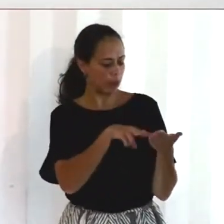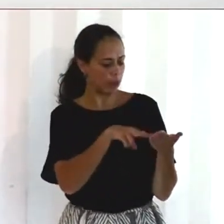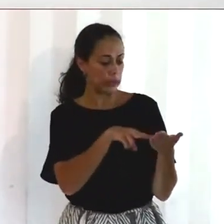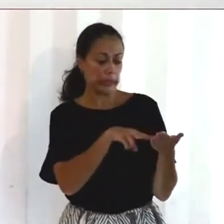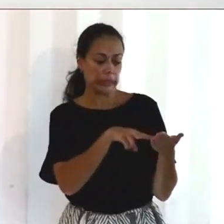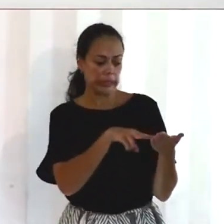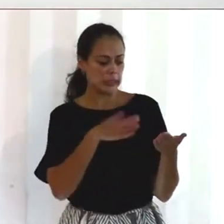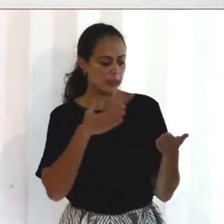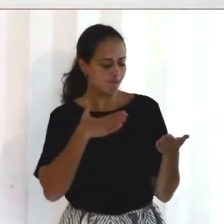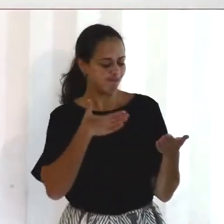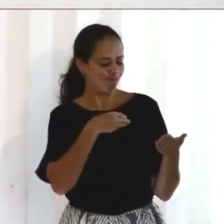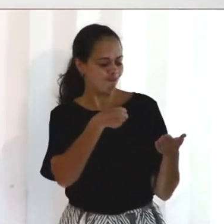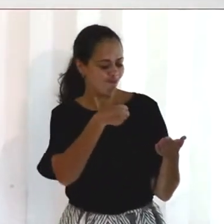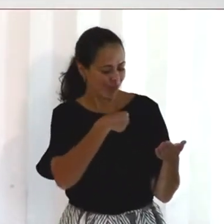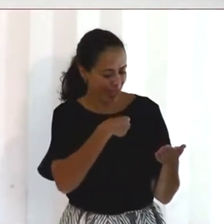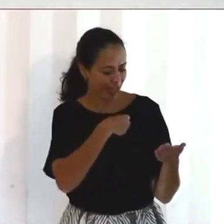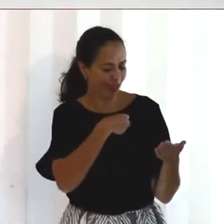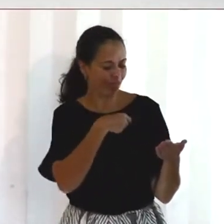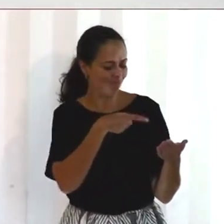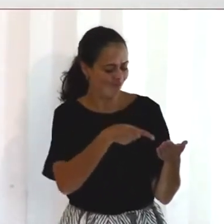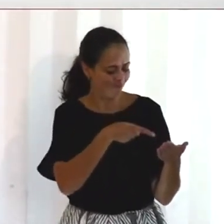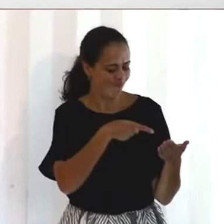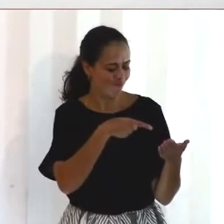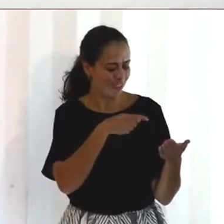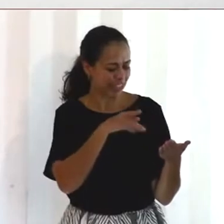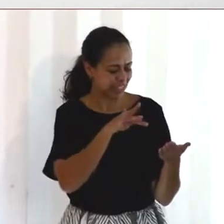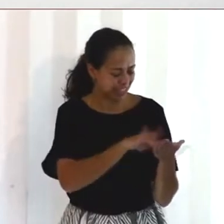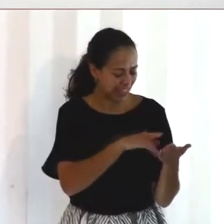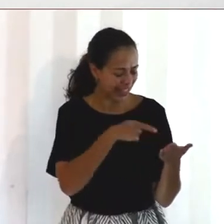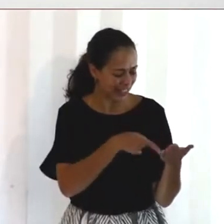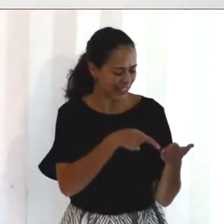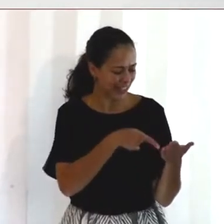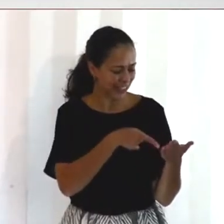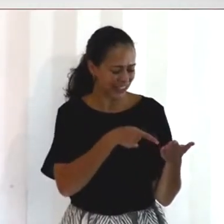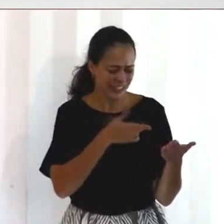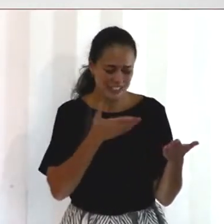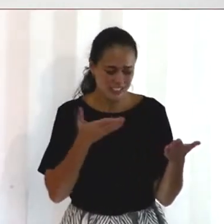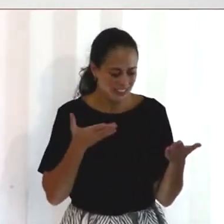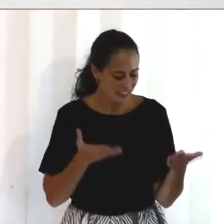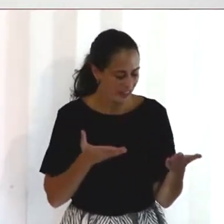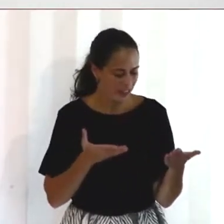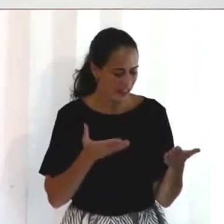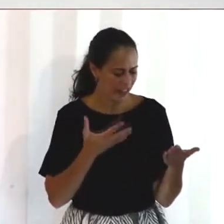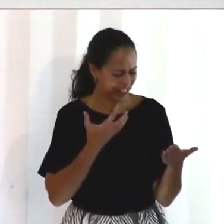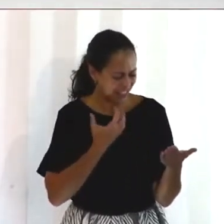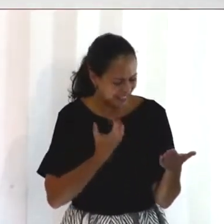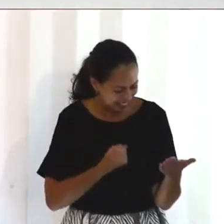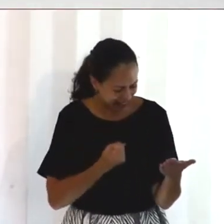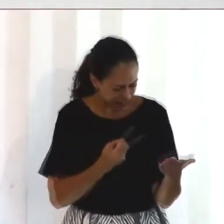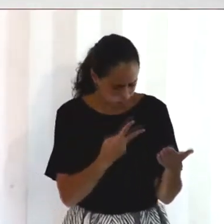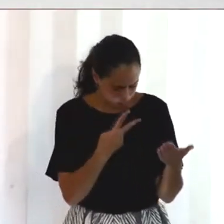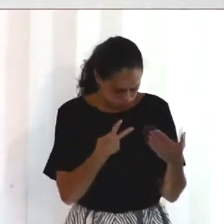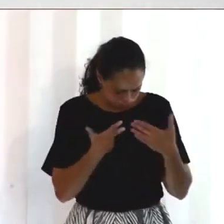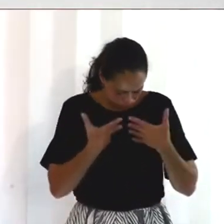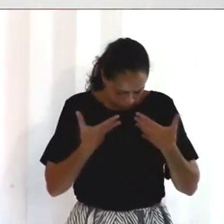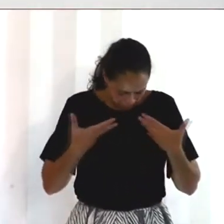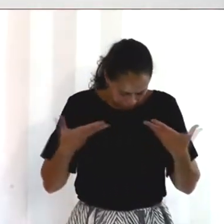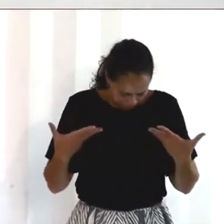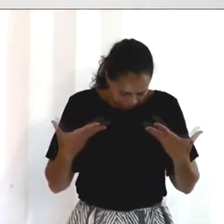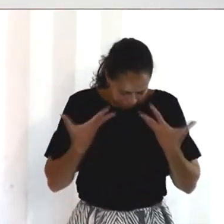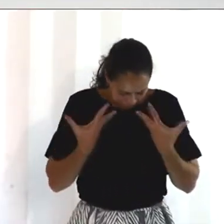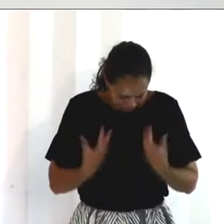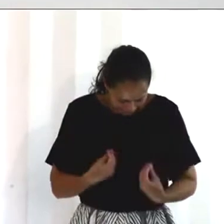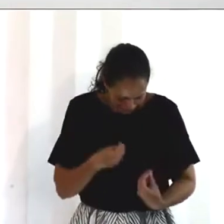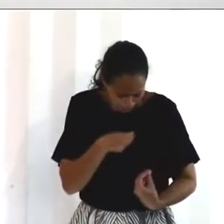pecados, a palavra de Deus também diz, mas eu te tomo pela tua mão direita, eu te sustento, eu te ajudo, eu te